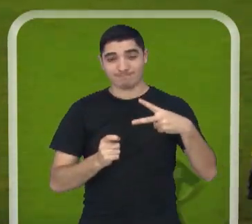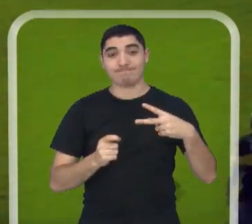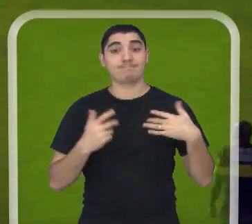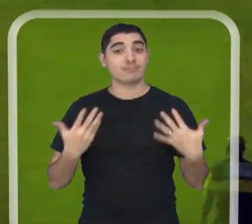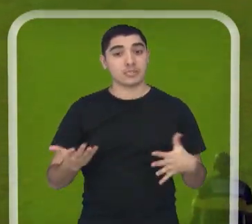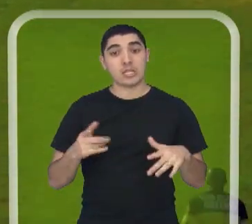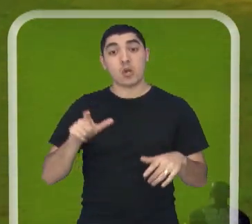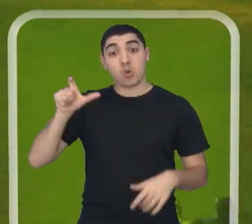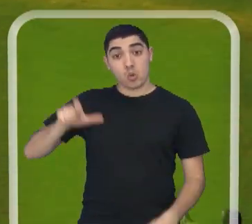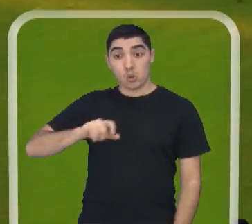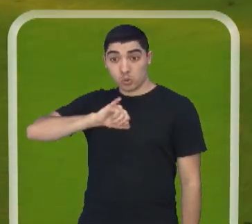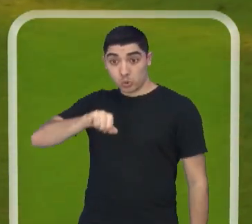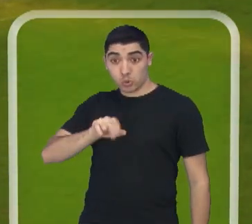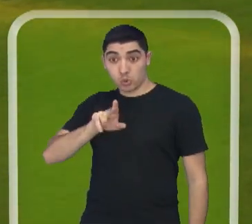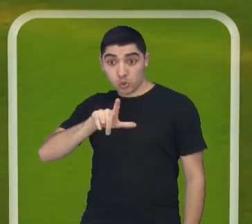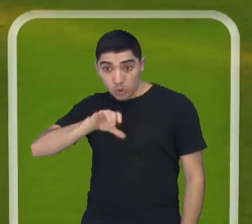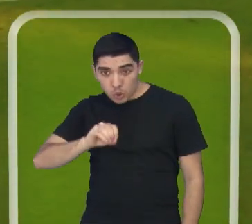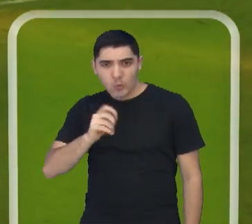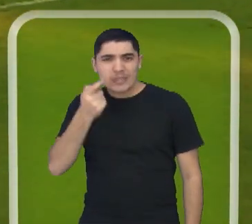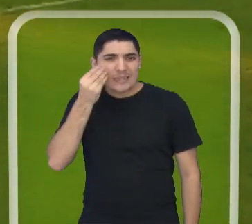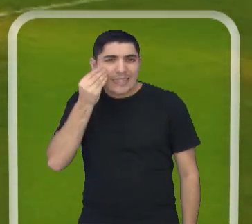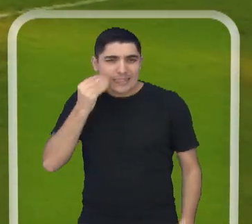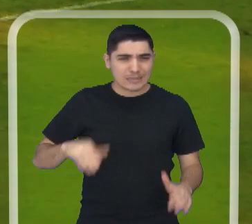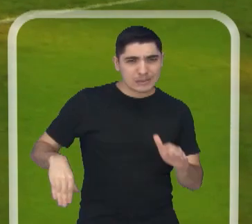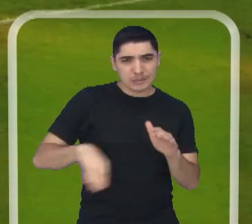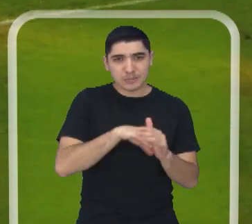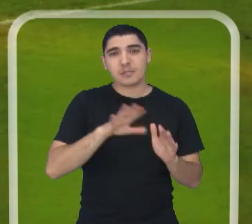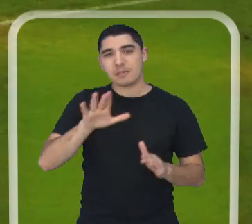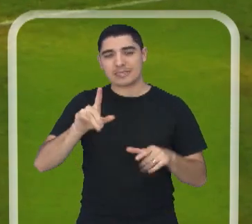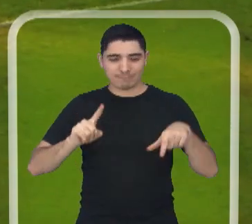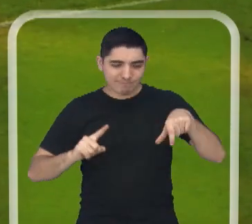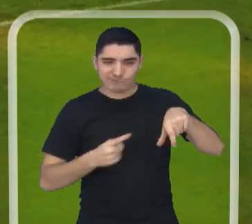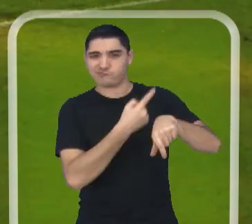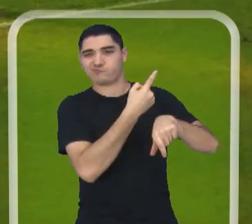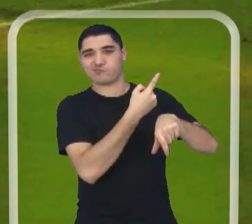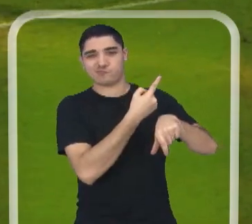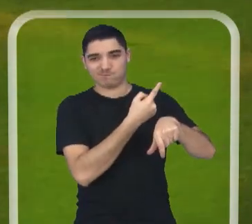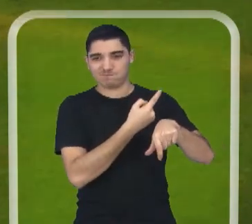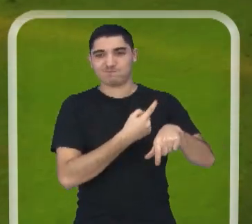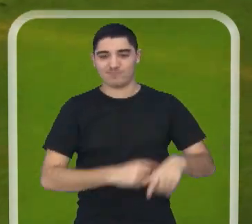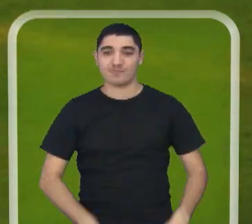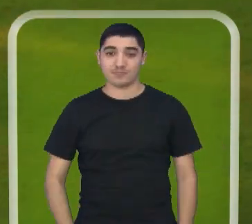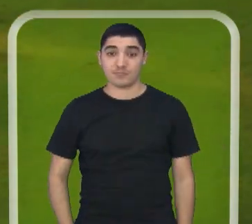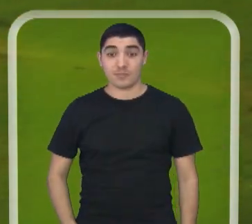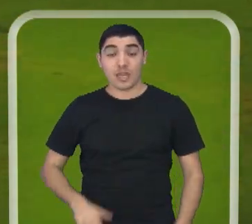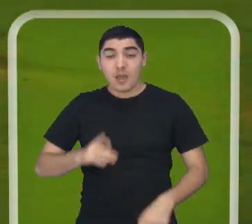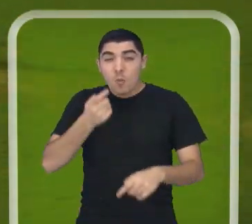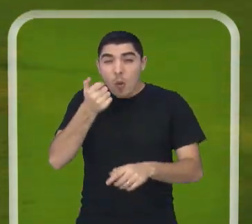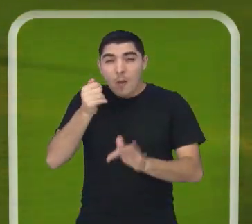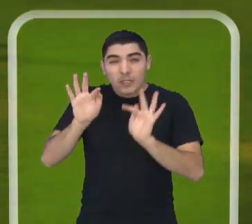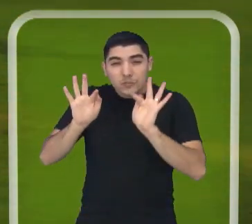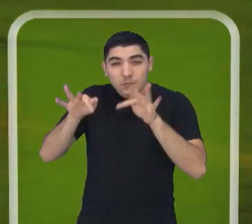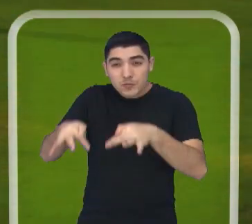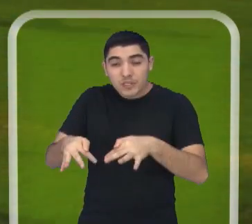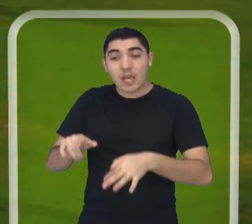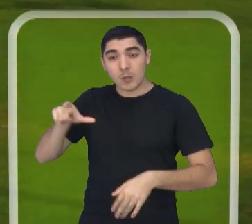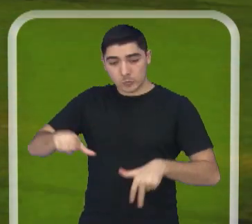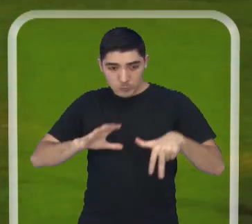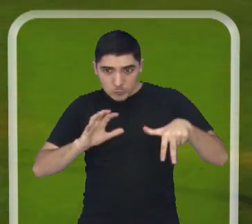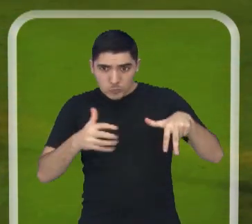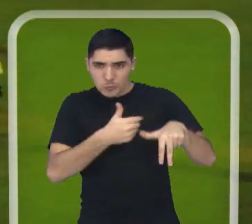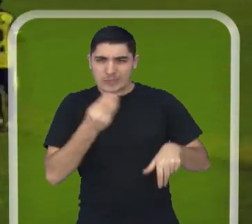Júlio César, de novo ele, tentou esse chute, mas a bola foi para fora. Já no final da partida, o